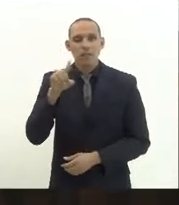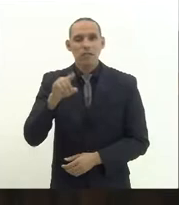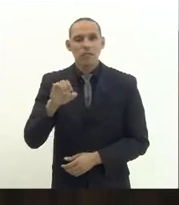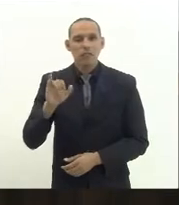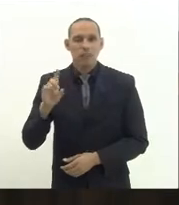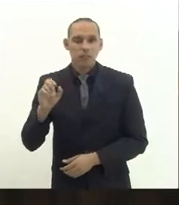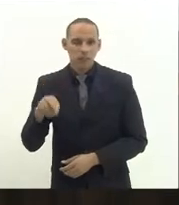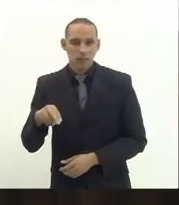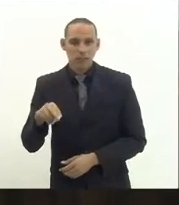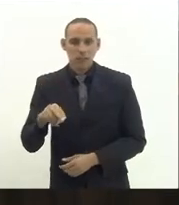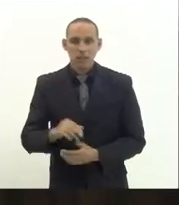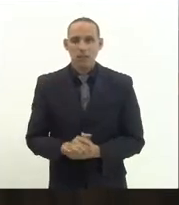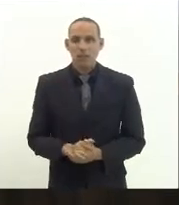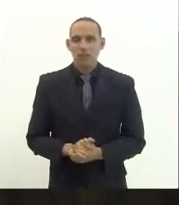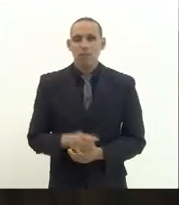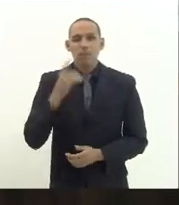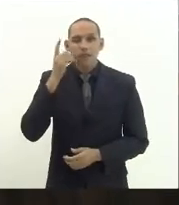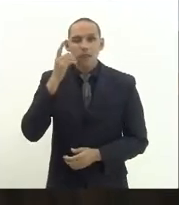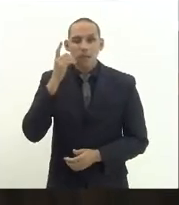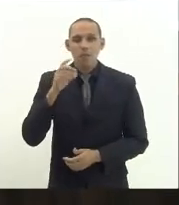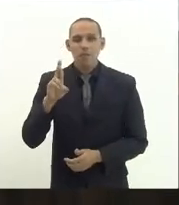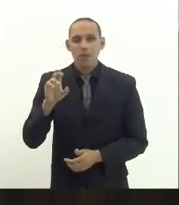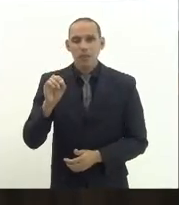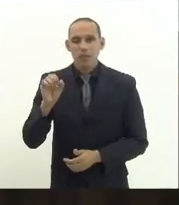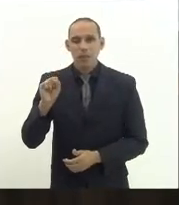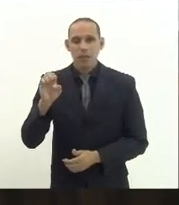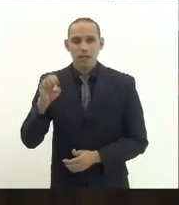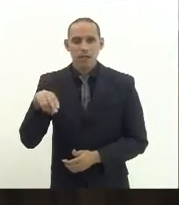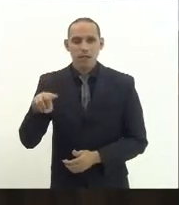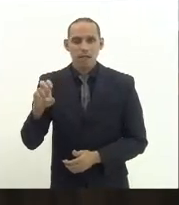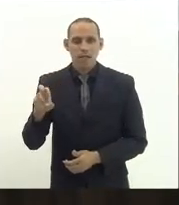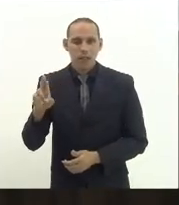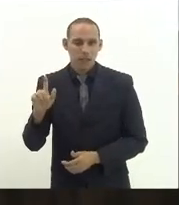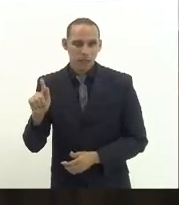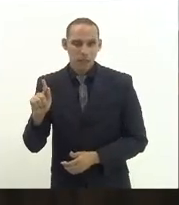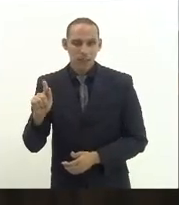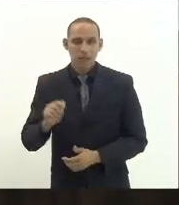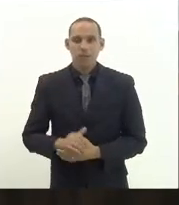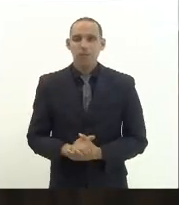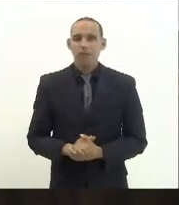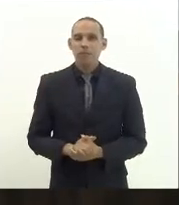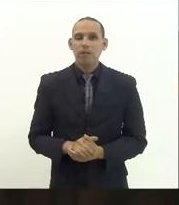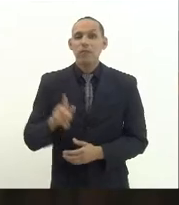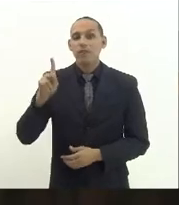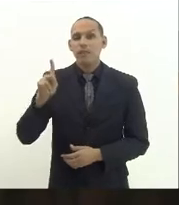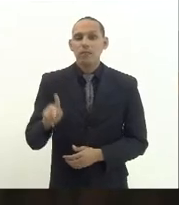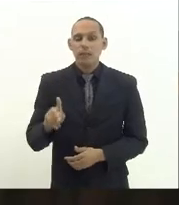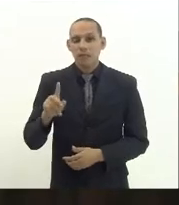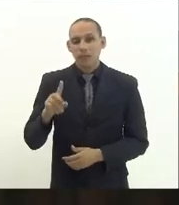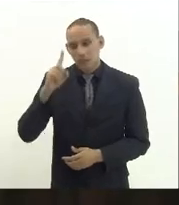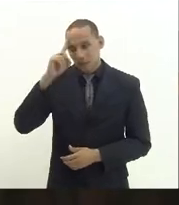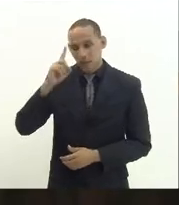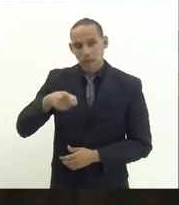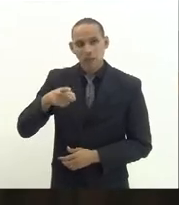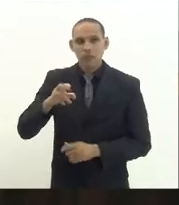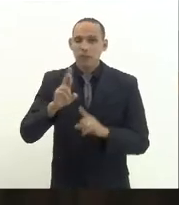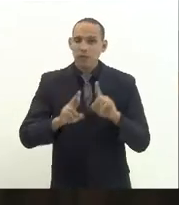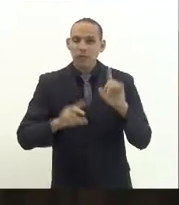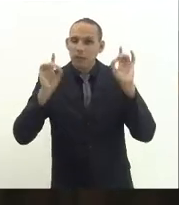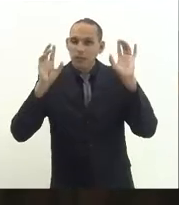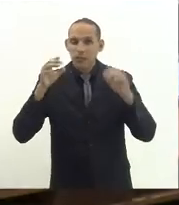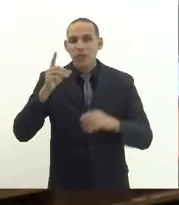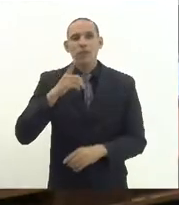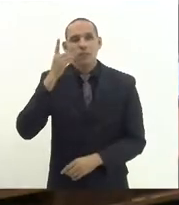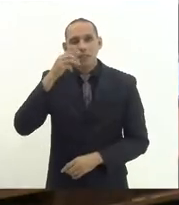zeidan tá da zeidan Deputado rosenverg Reis presidência designa relator especial Deputado